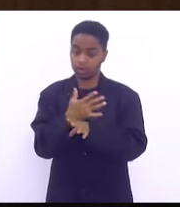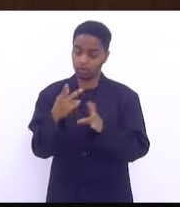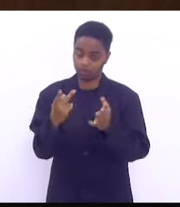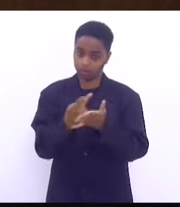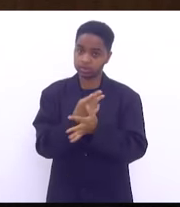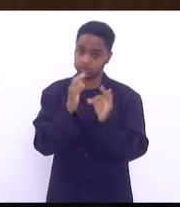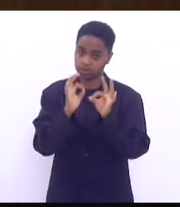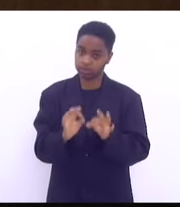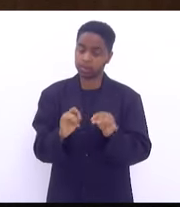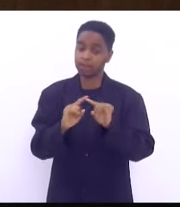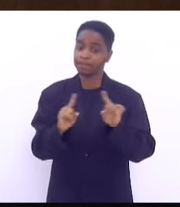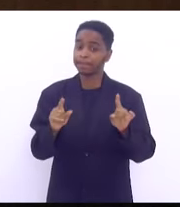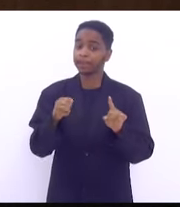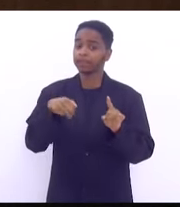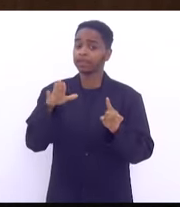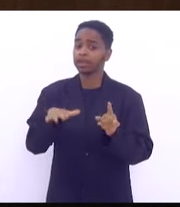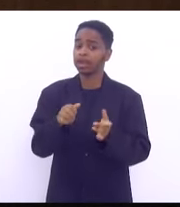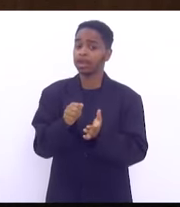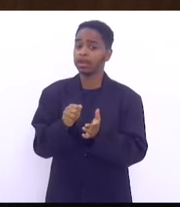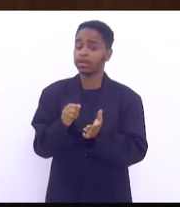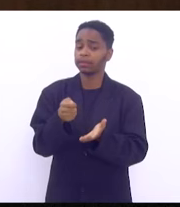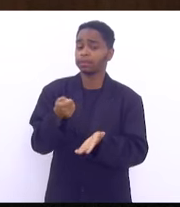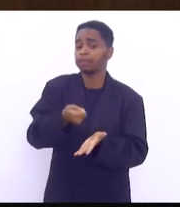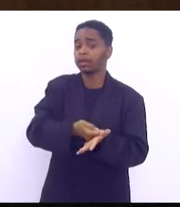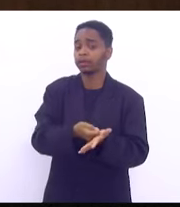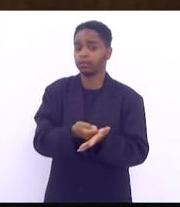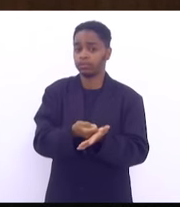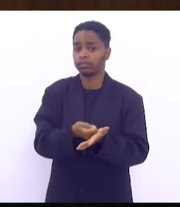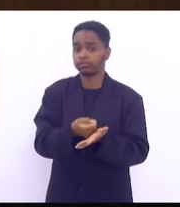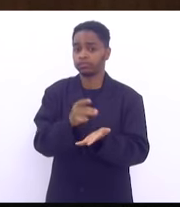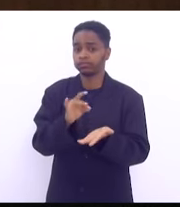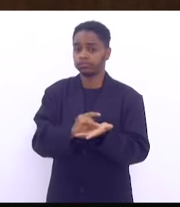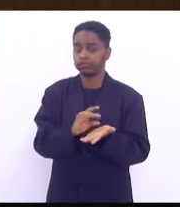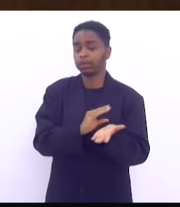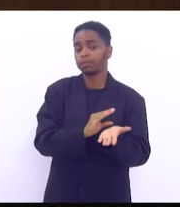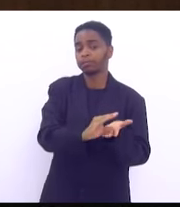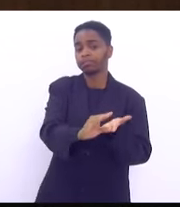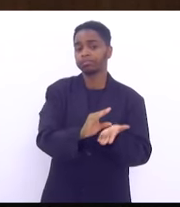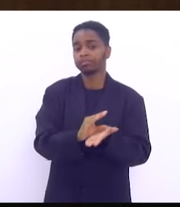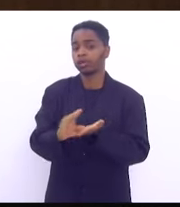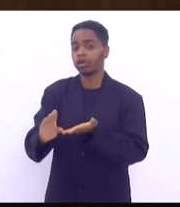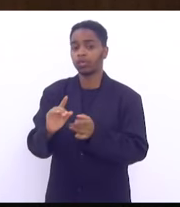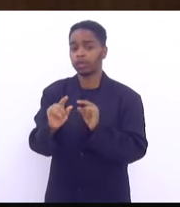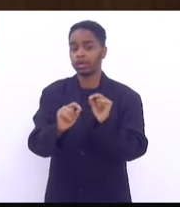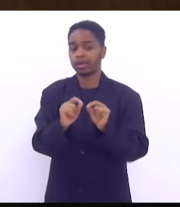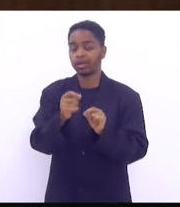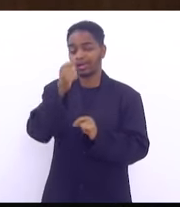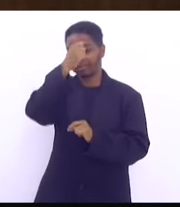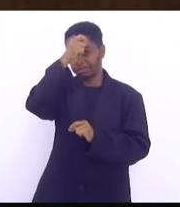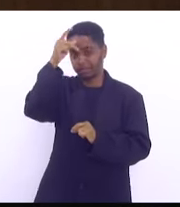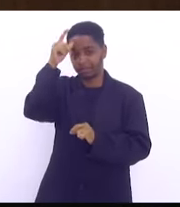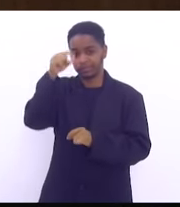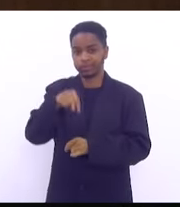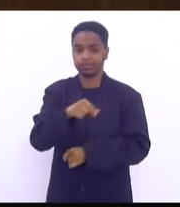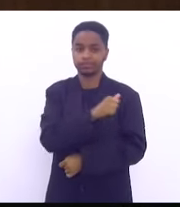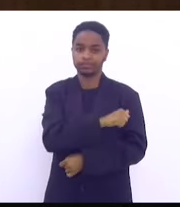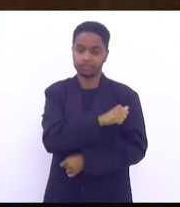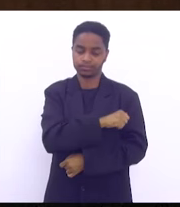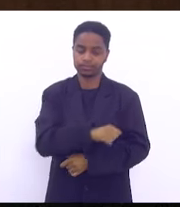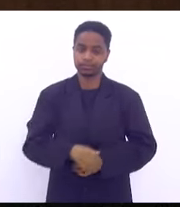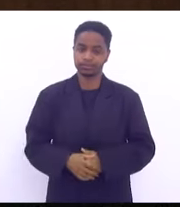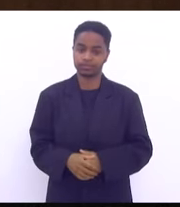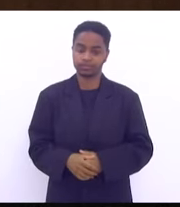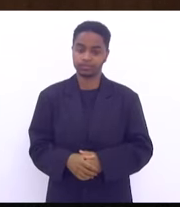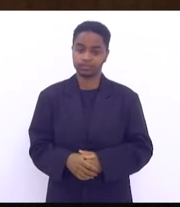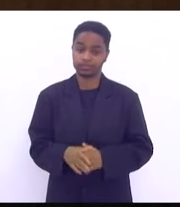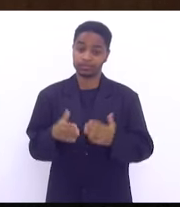Mas quem pagou essa conta para fazer todo esse trabalho foi a prefeitura da cidade do Rio de Janeiro. O governo